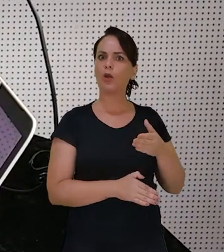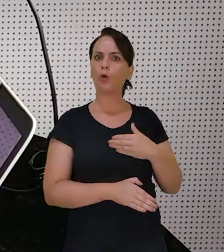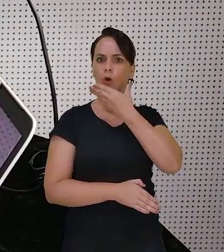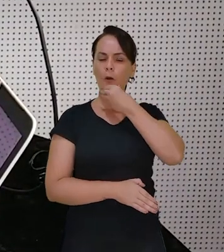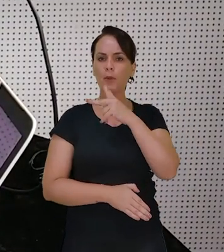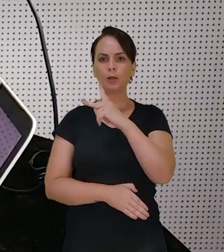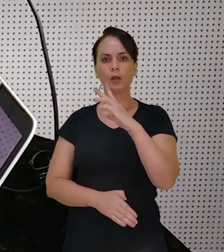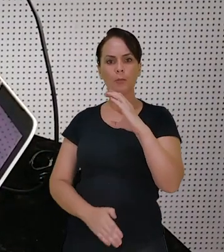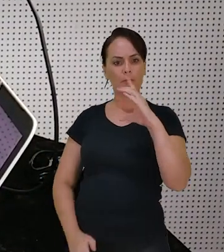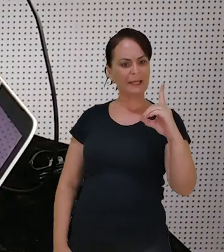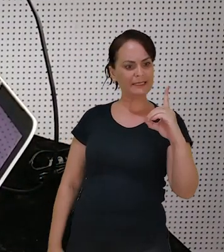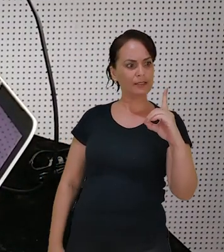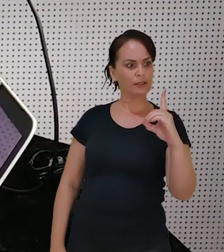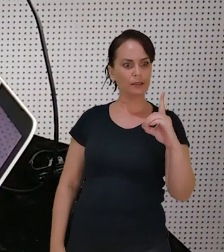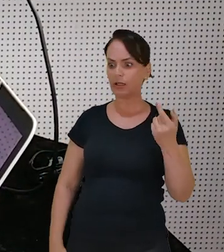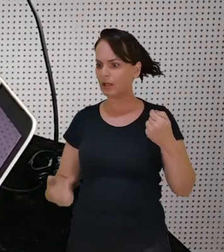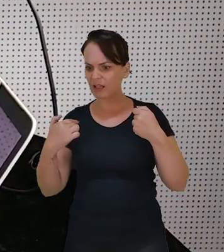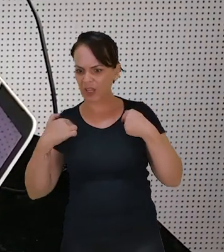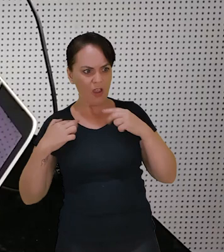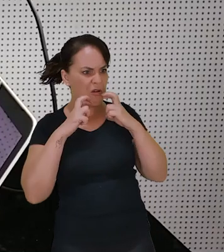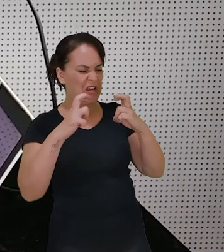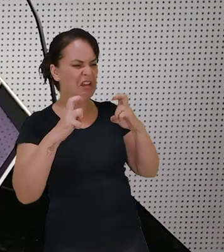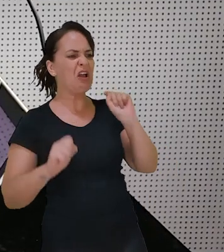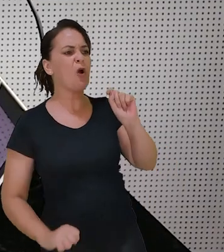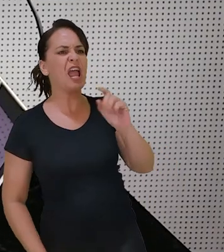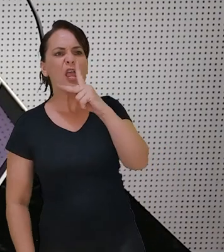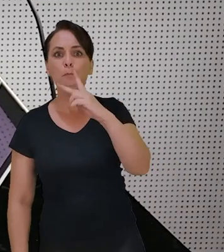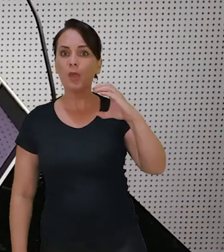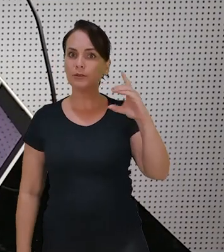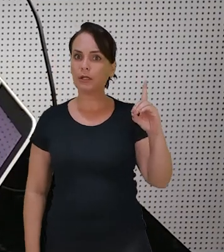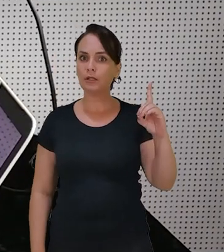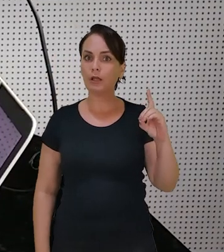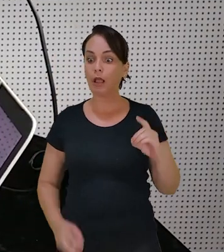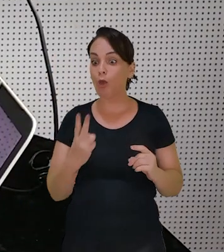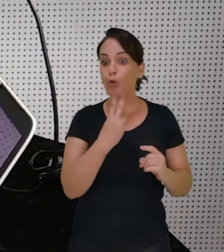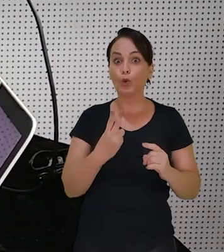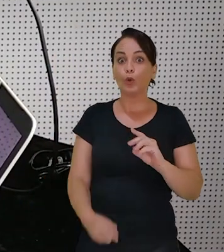PCD. E eu mais que depressa gritei, PCD? Os dois fizeram,